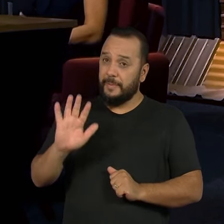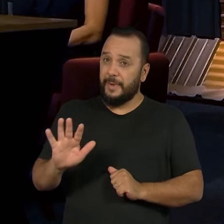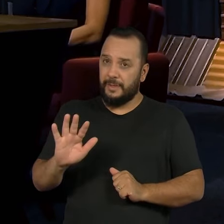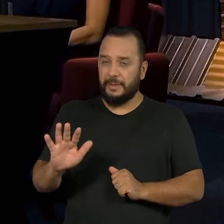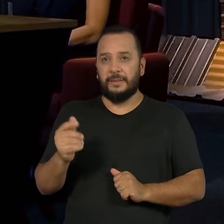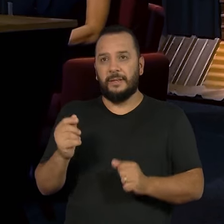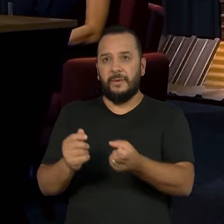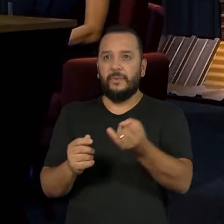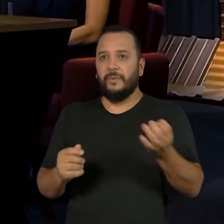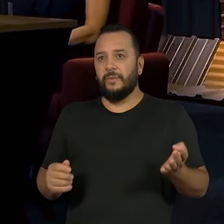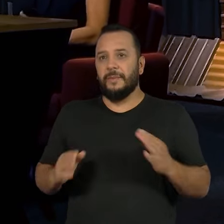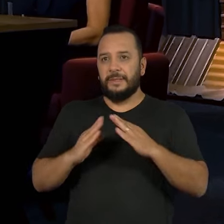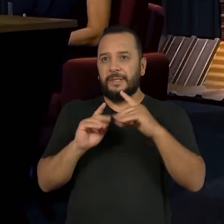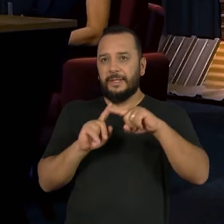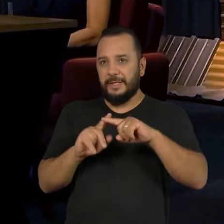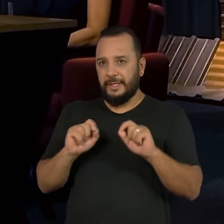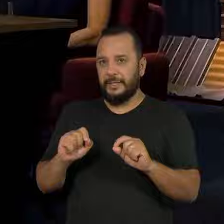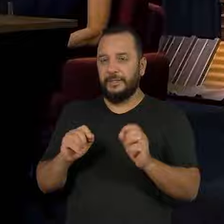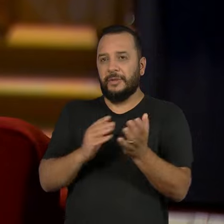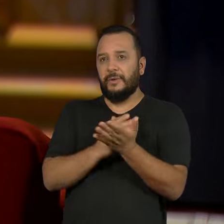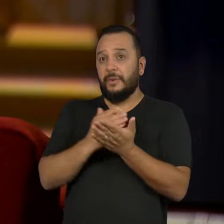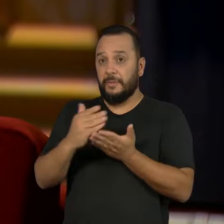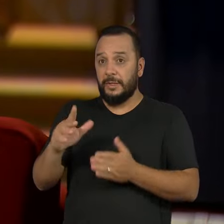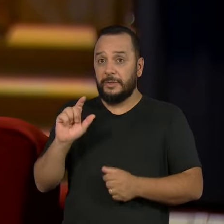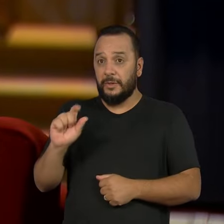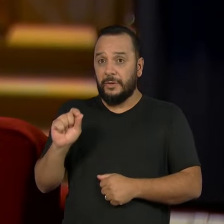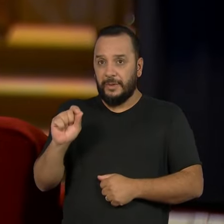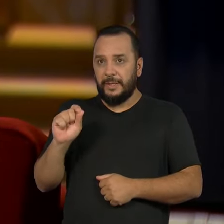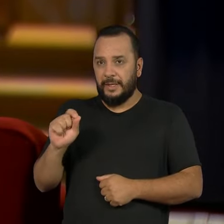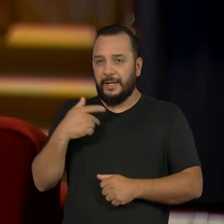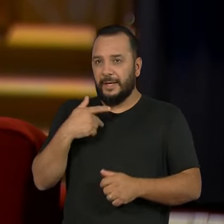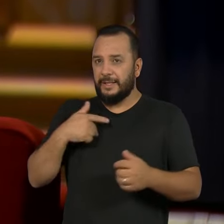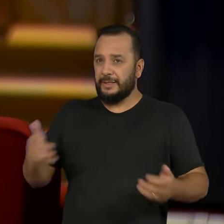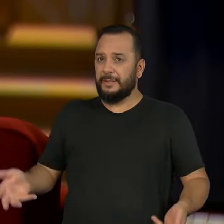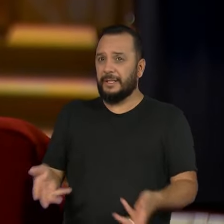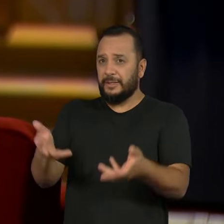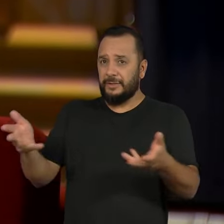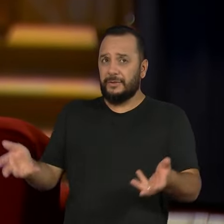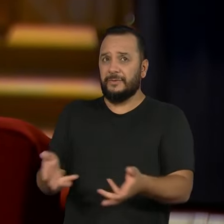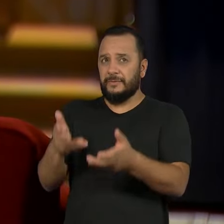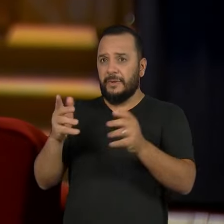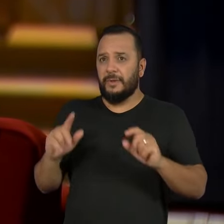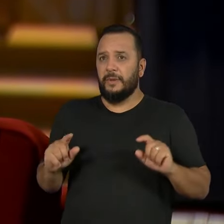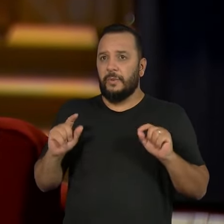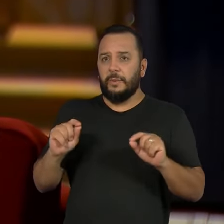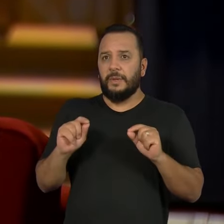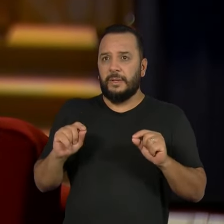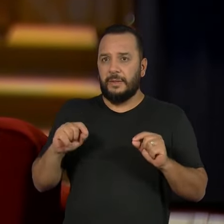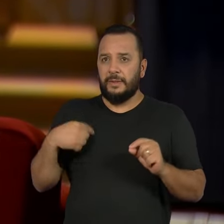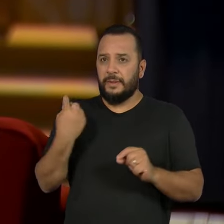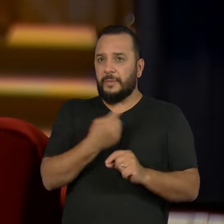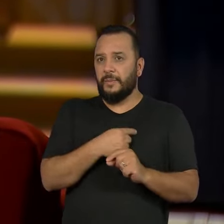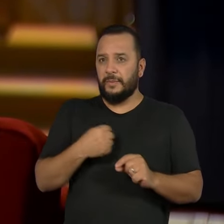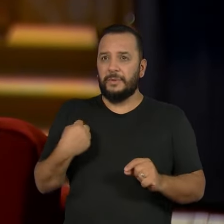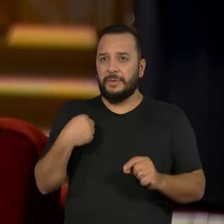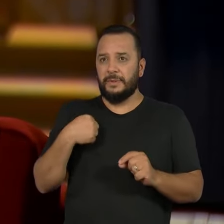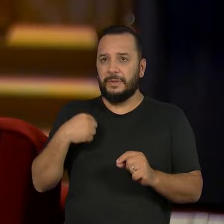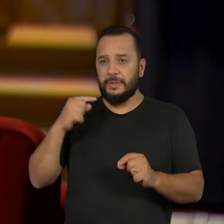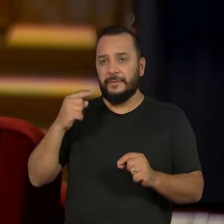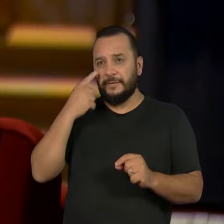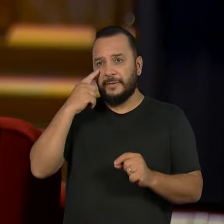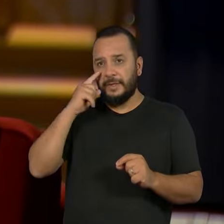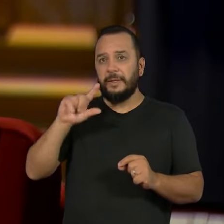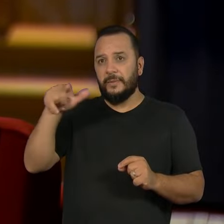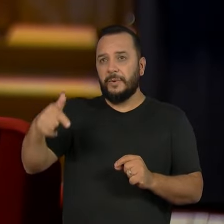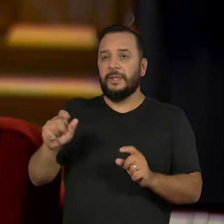determinadas igrejas e denominações evangélicas começam a eh incentivar o que a gente vai depois cunhar irmão